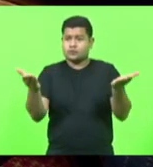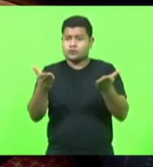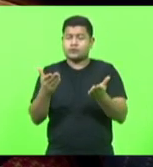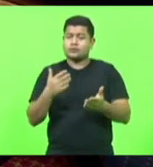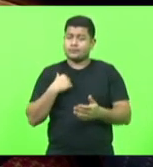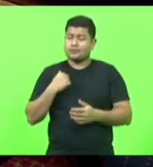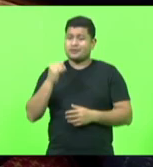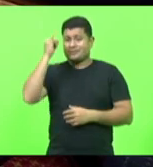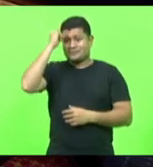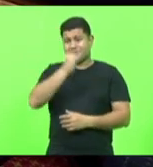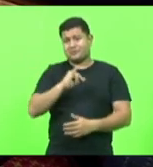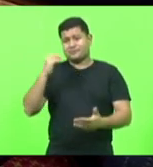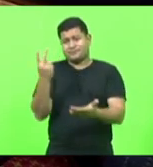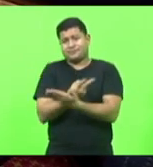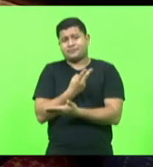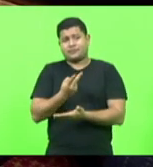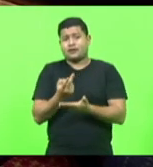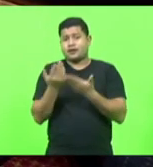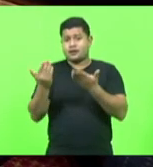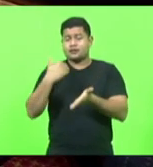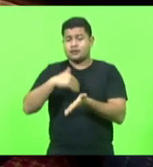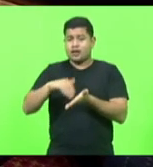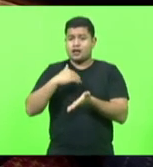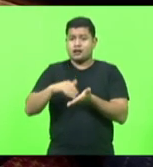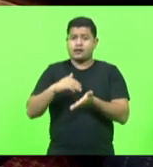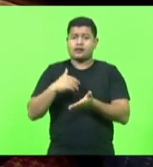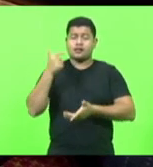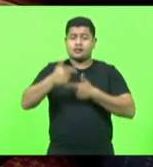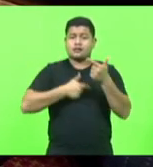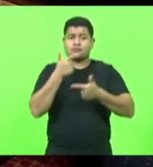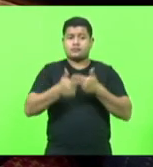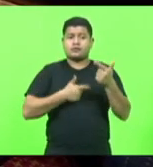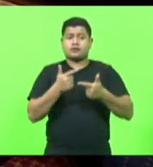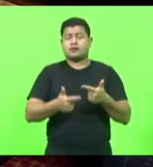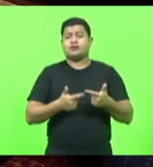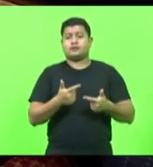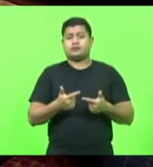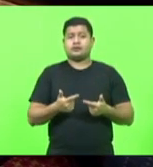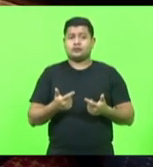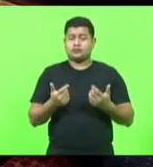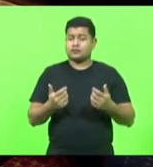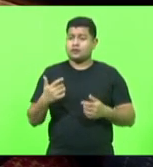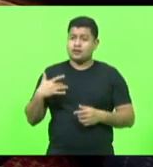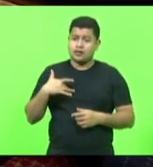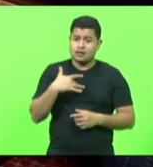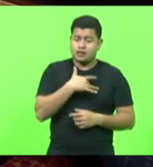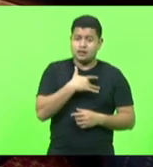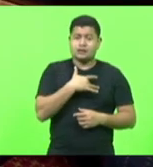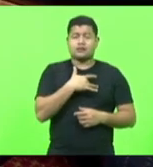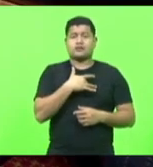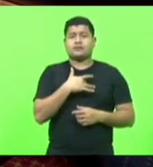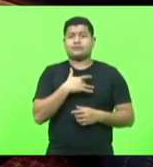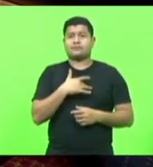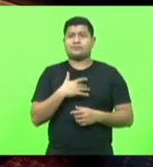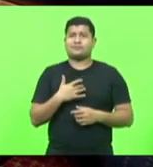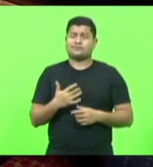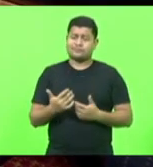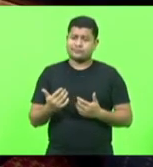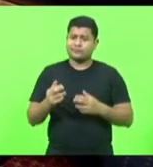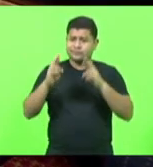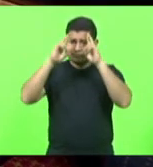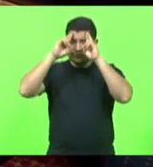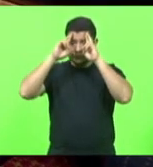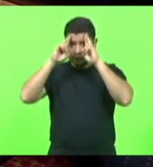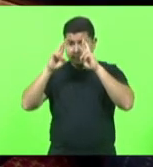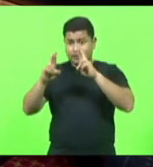de um secretário que está trabalhando aí pela saúde do Estado, de imputar uma culpa que não lhe é peculiar. Com todo o respeito e